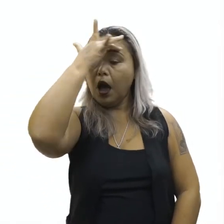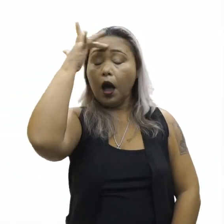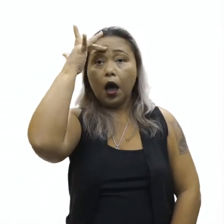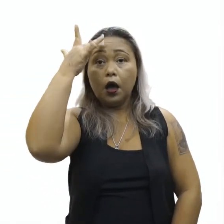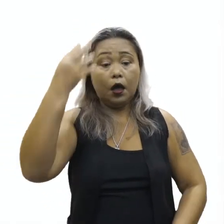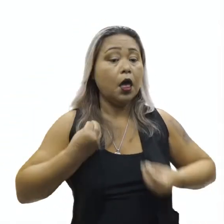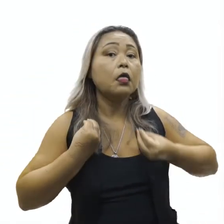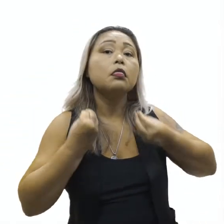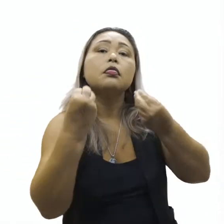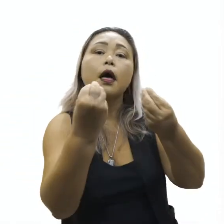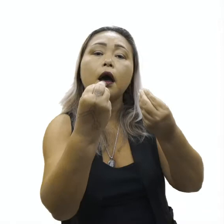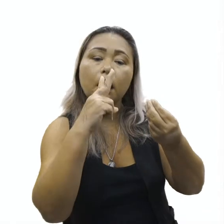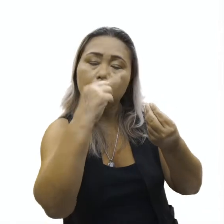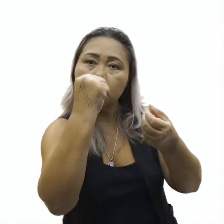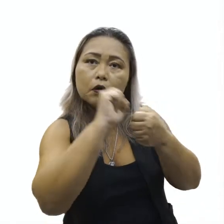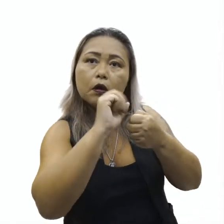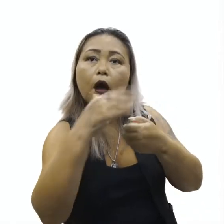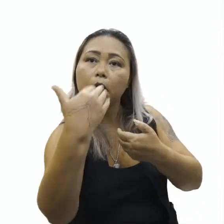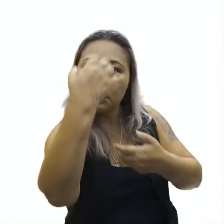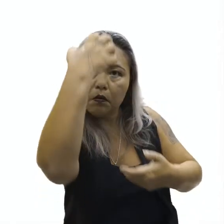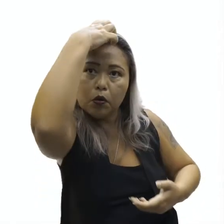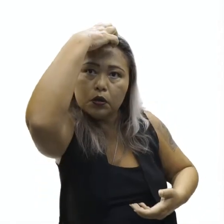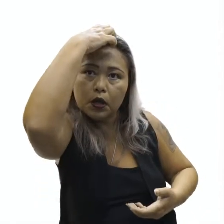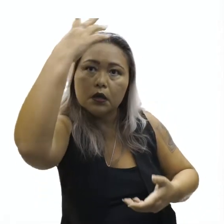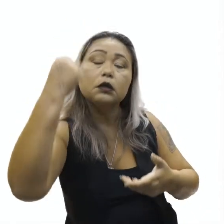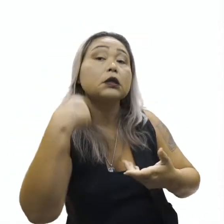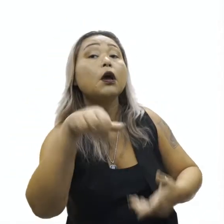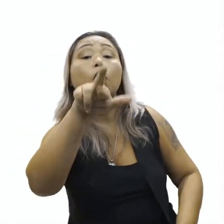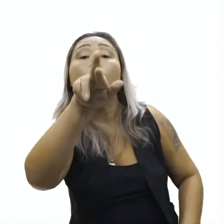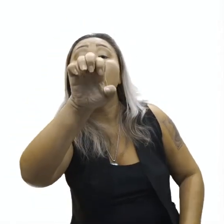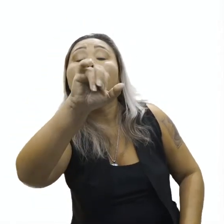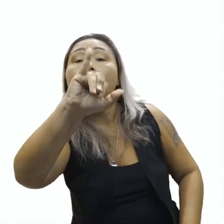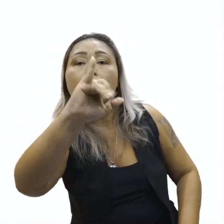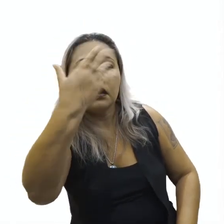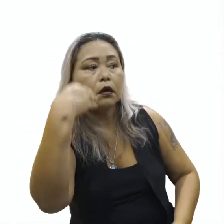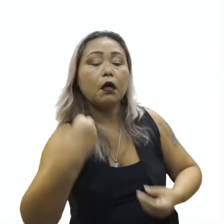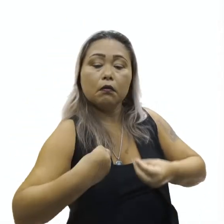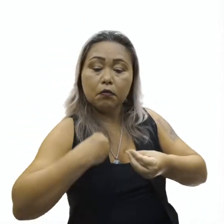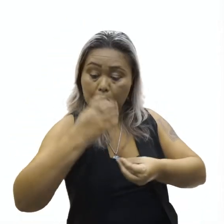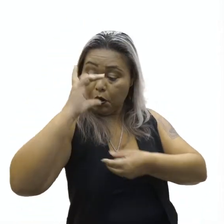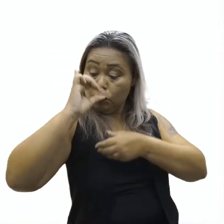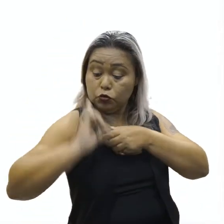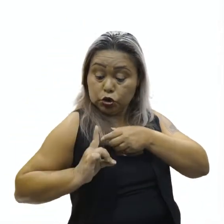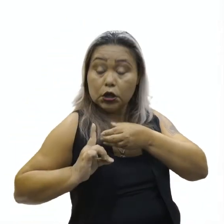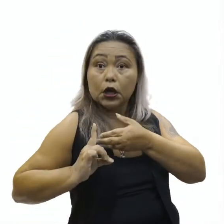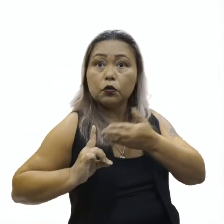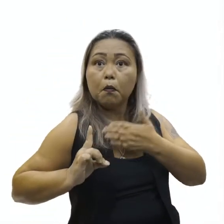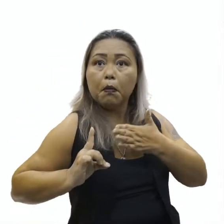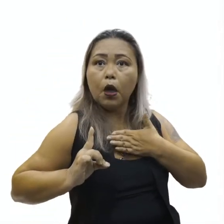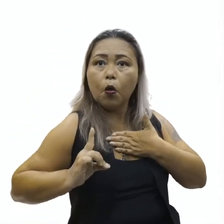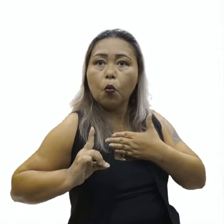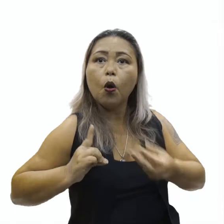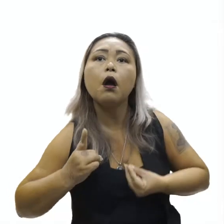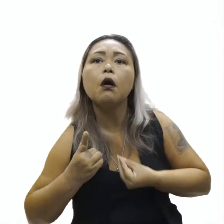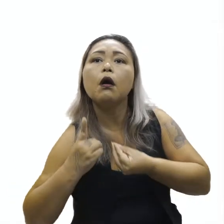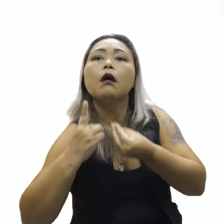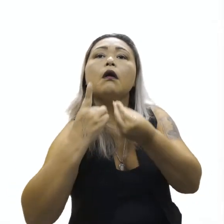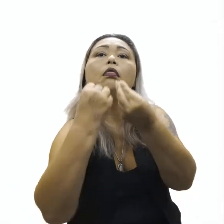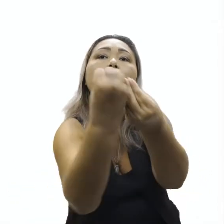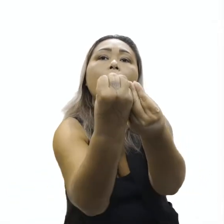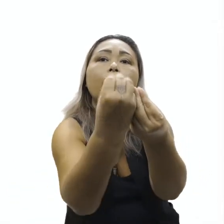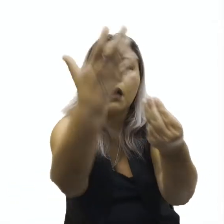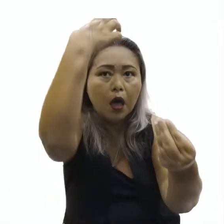seu poder para esse poder maior, que seriam os reis, né? Transferir os meus direitos individuais para este soberano e